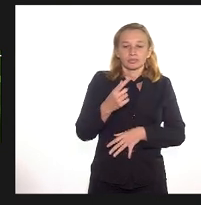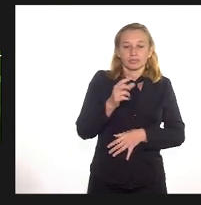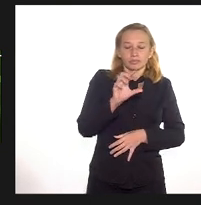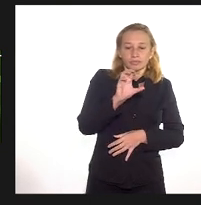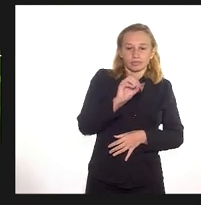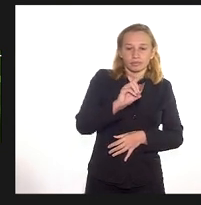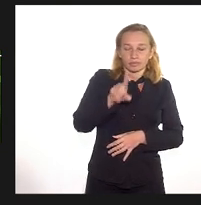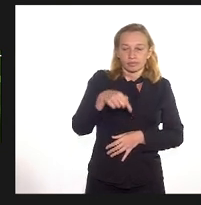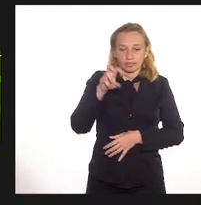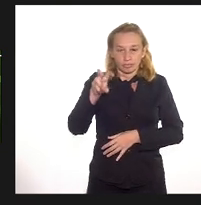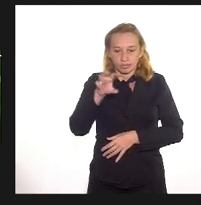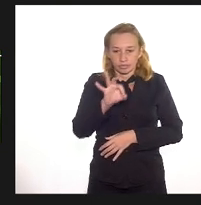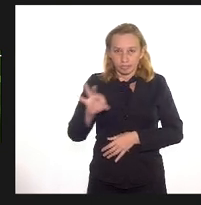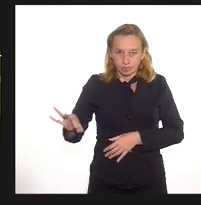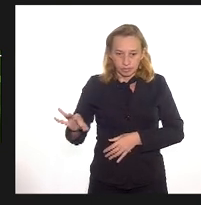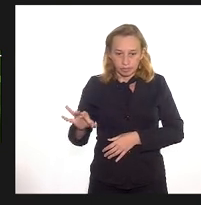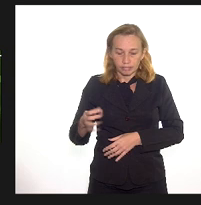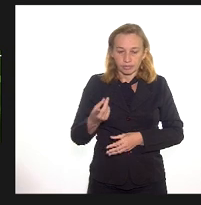gastos associados